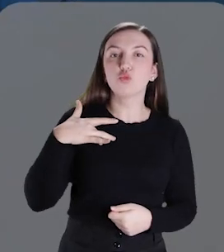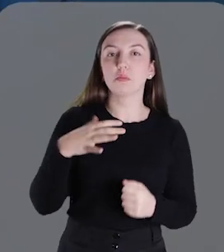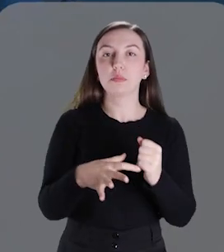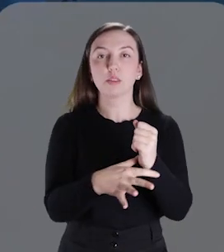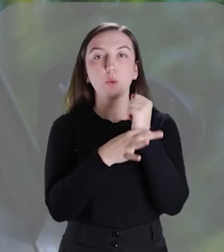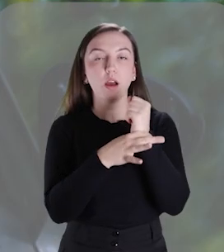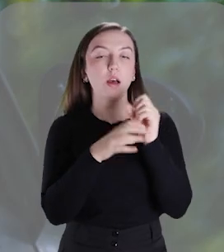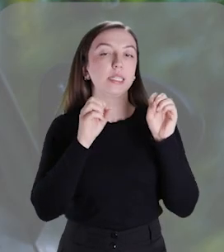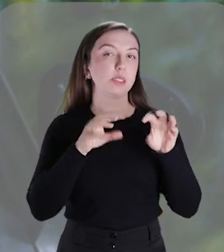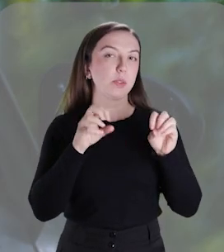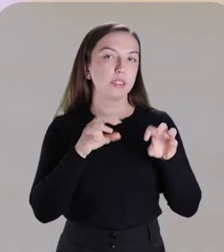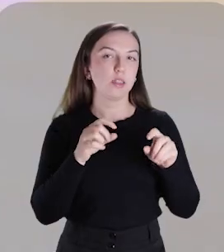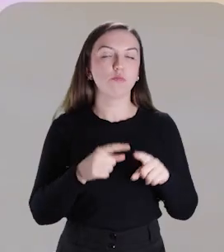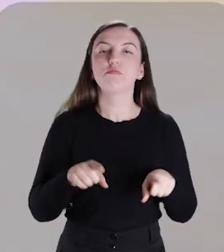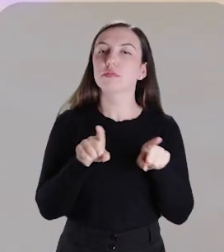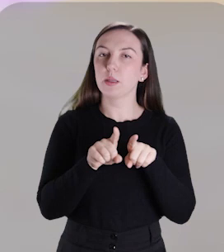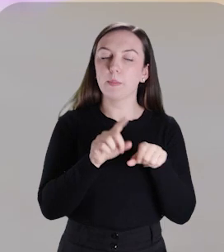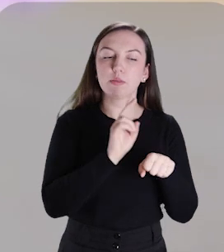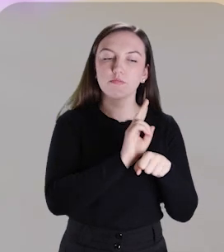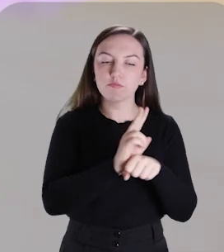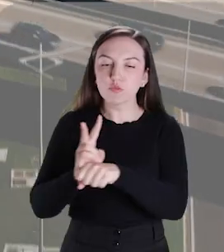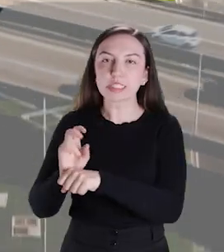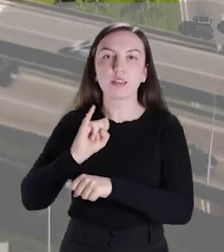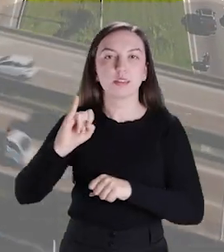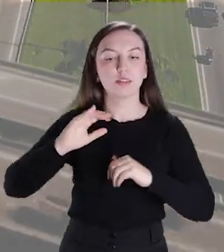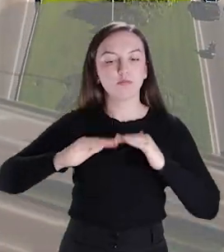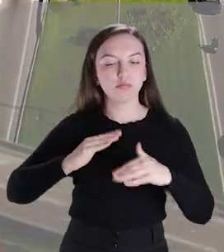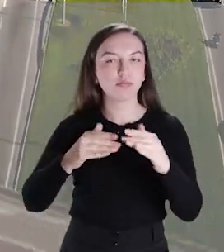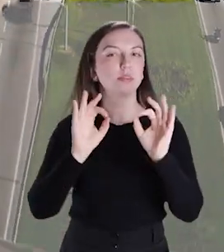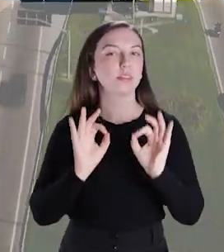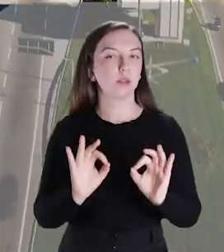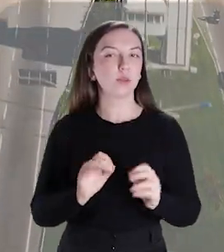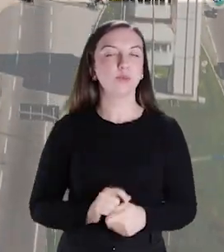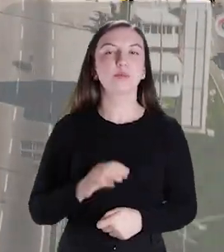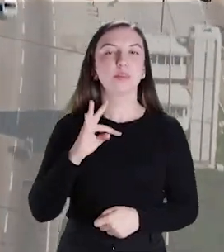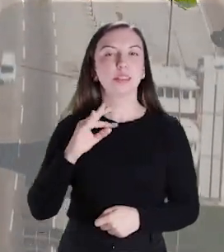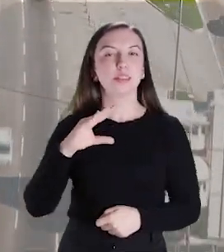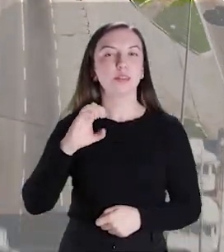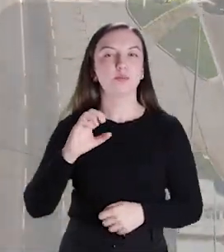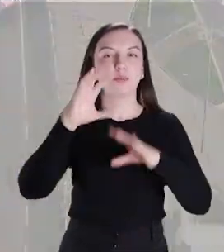áreas como saúde, segurança, educação, por exemplo, e se isso é feito de forma